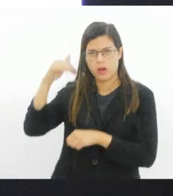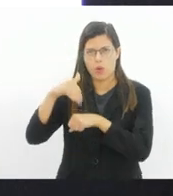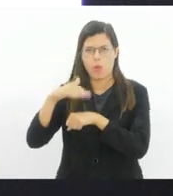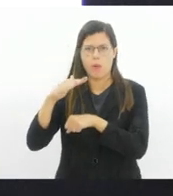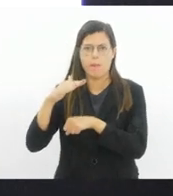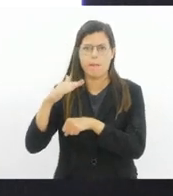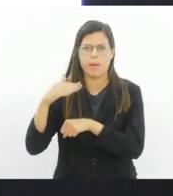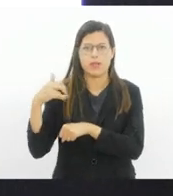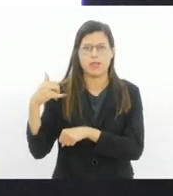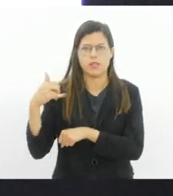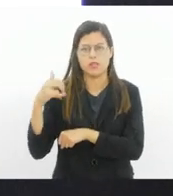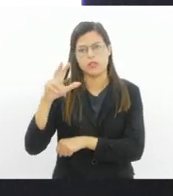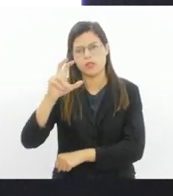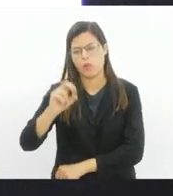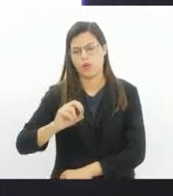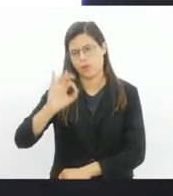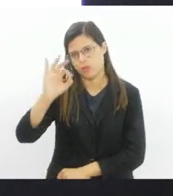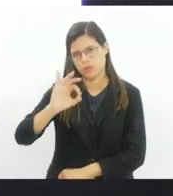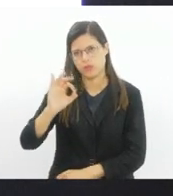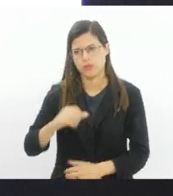de 50%.